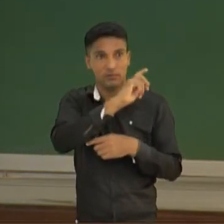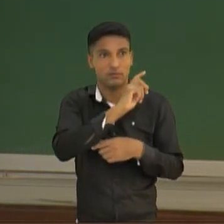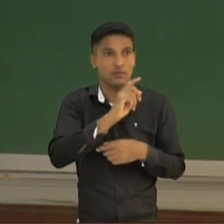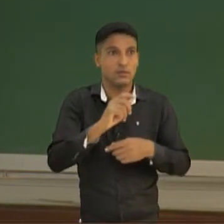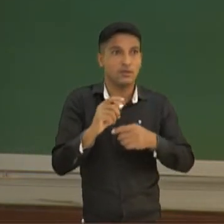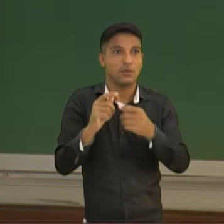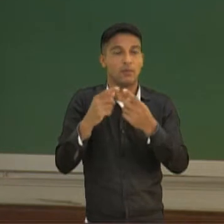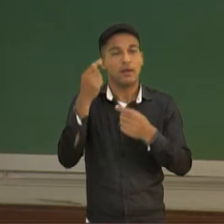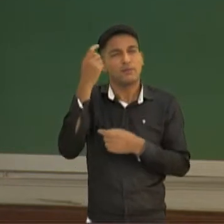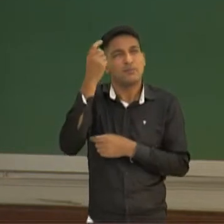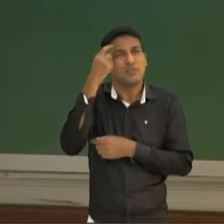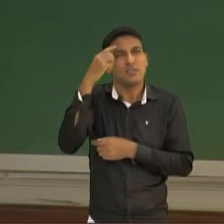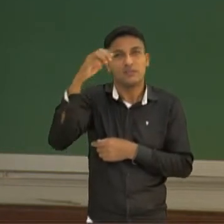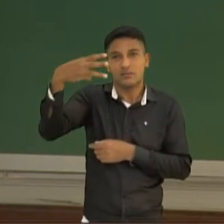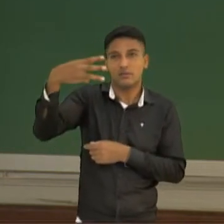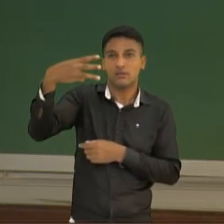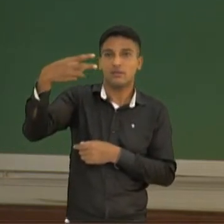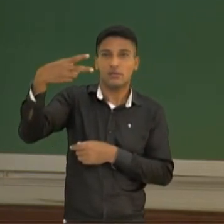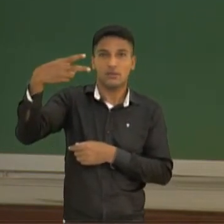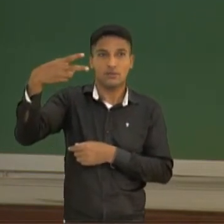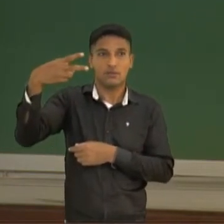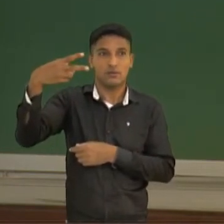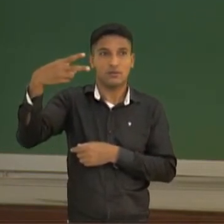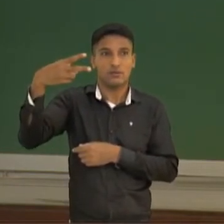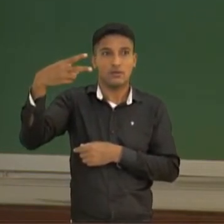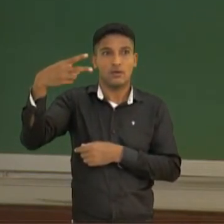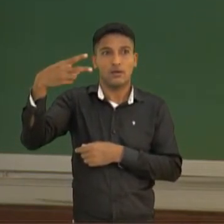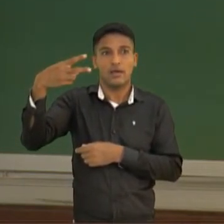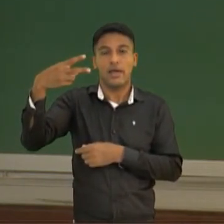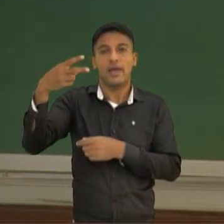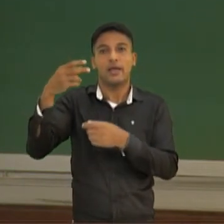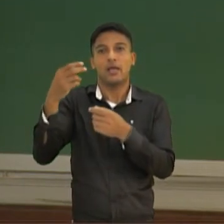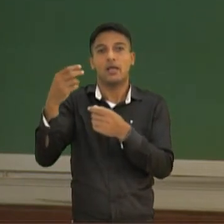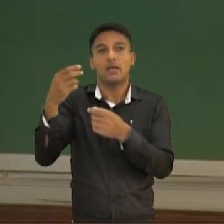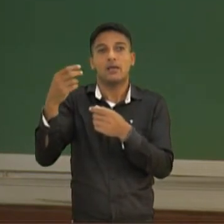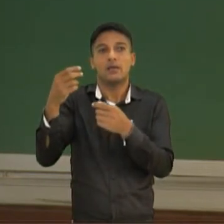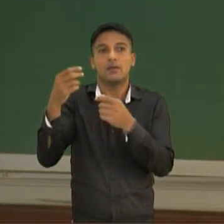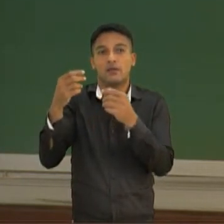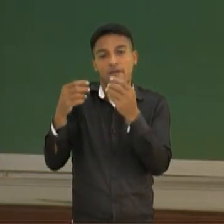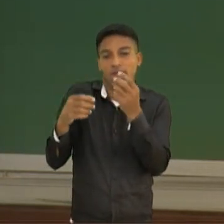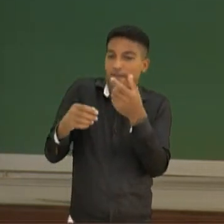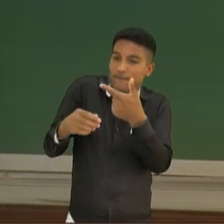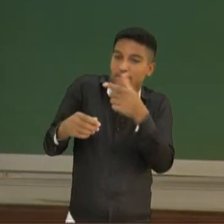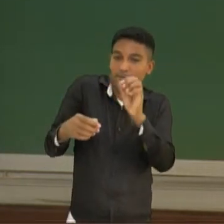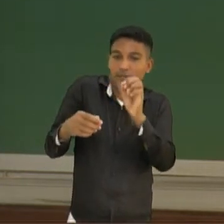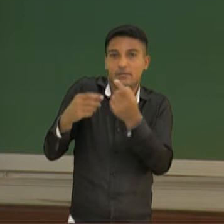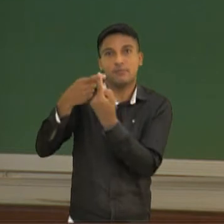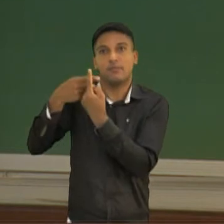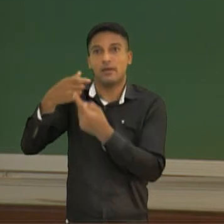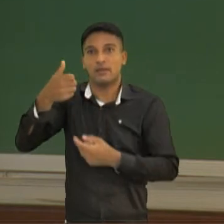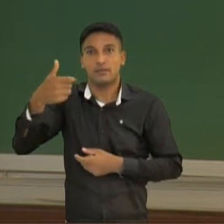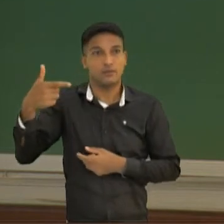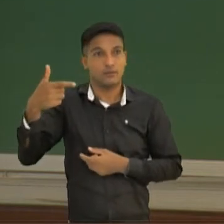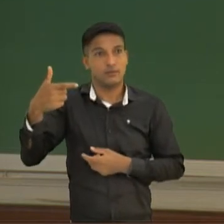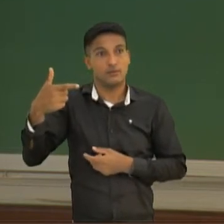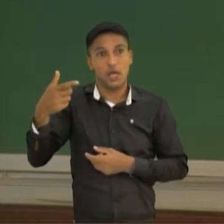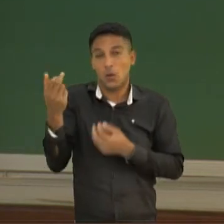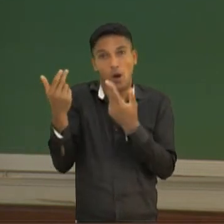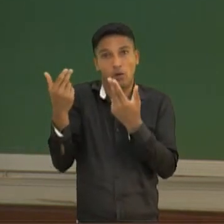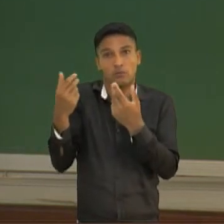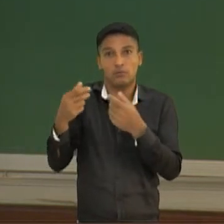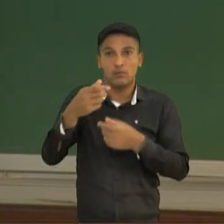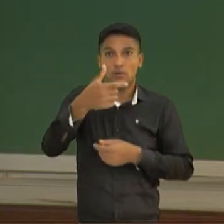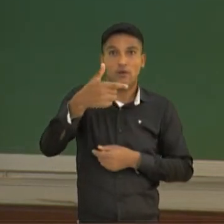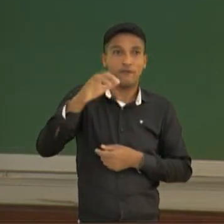eu posso pensar que esse 32, ele é a mesma coisa que 20 mais 12, não é? Não